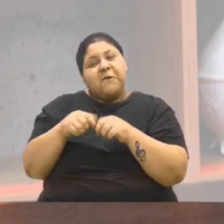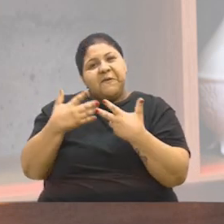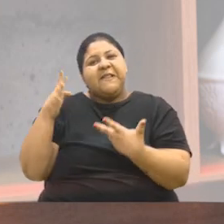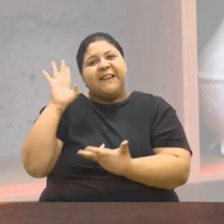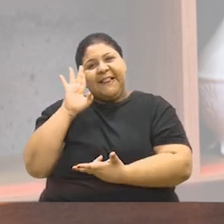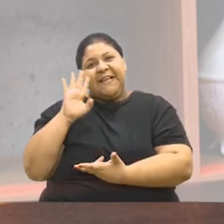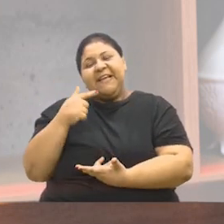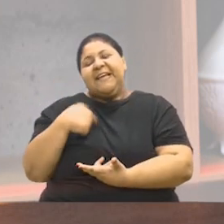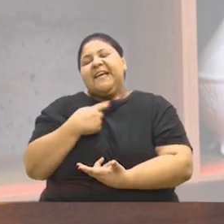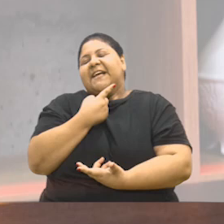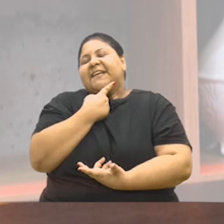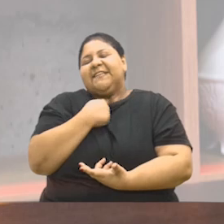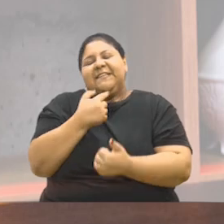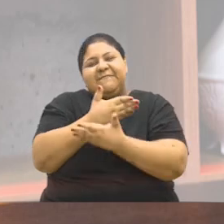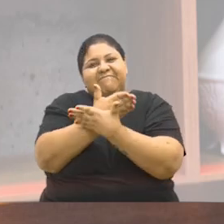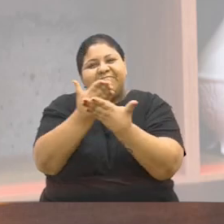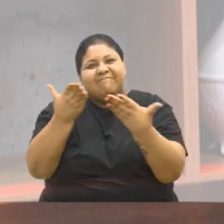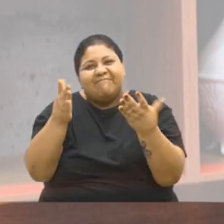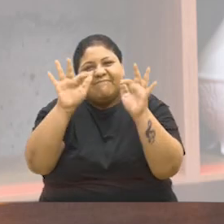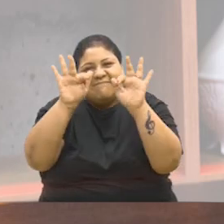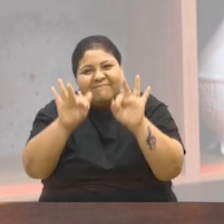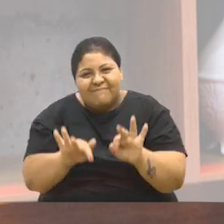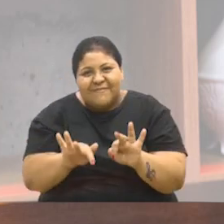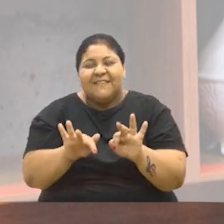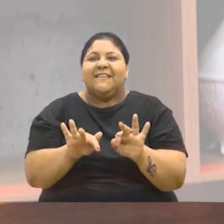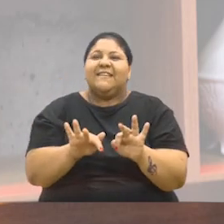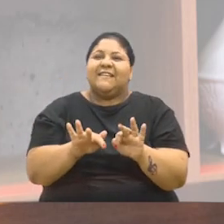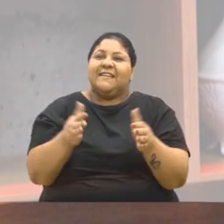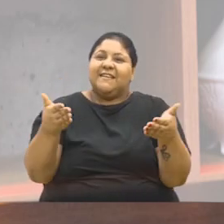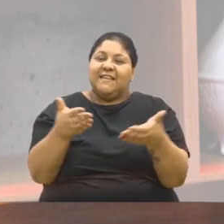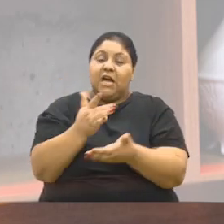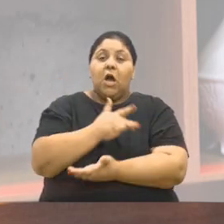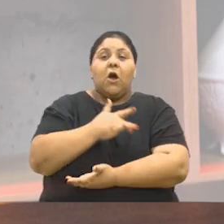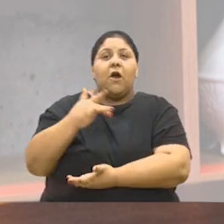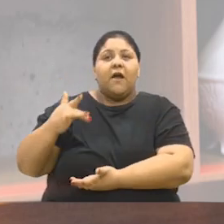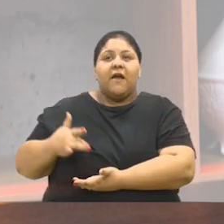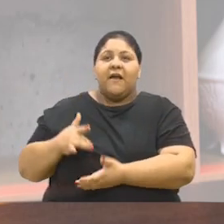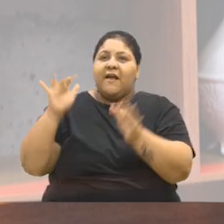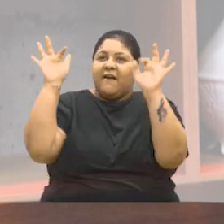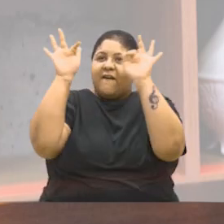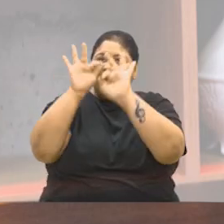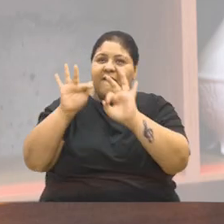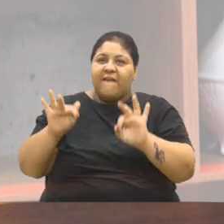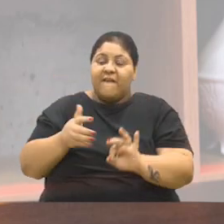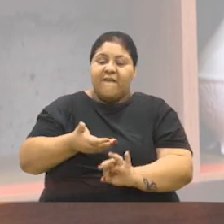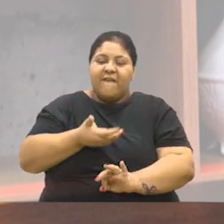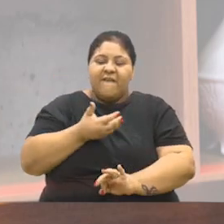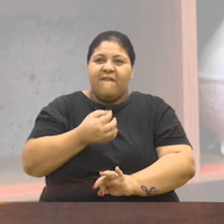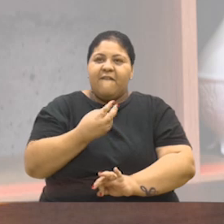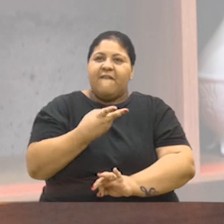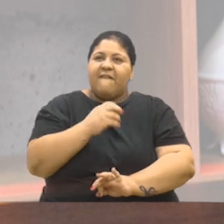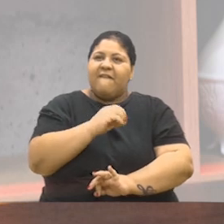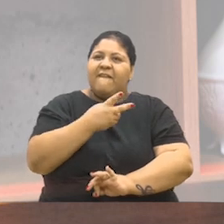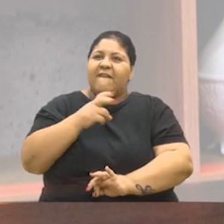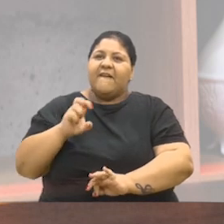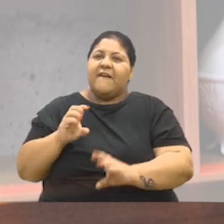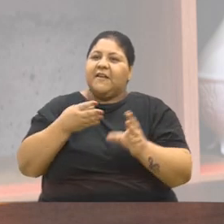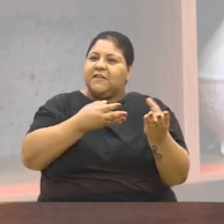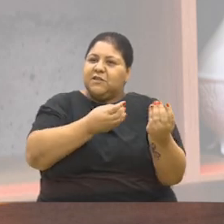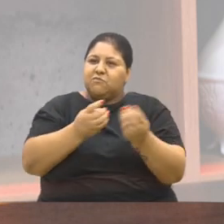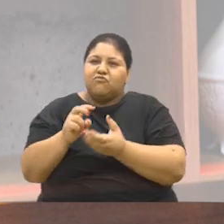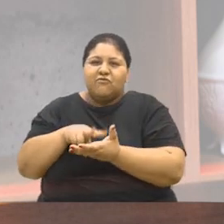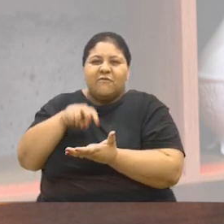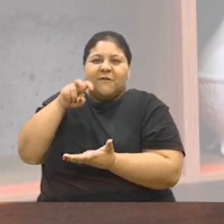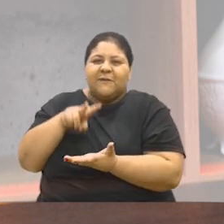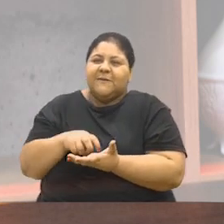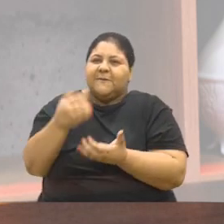gente falou de muita coisa bacana e eu desejo a você, encerrando aqui o nosso episódio sobre saúde, um Feliz Natal, um